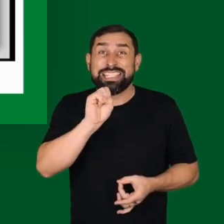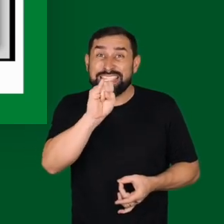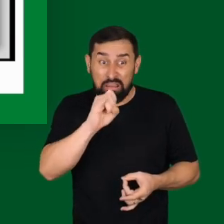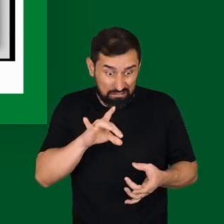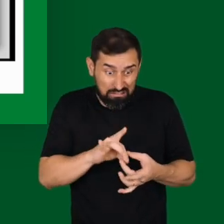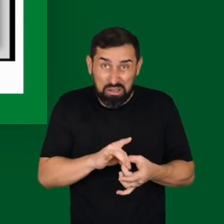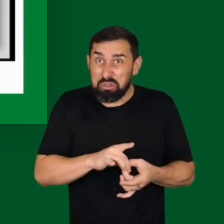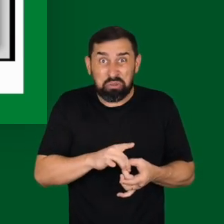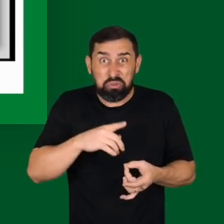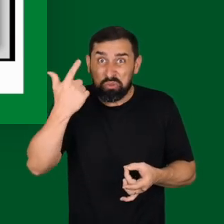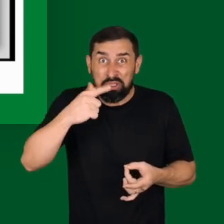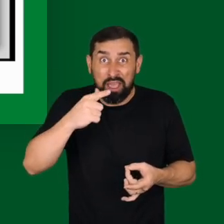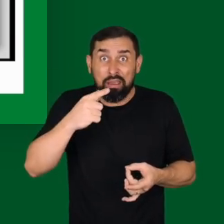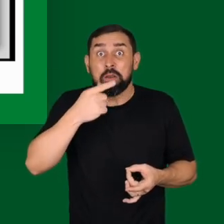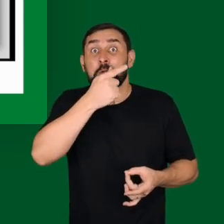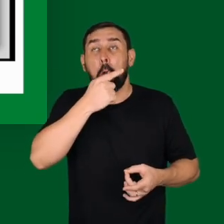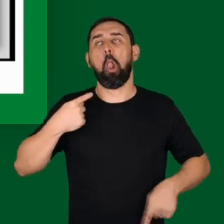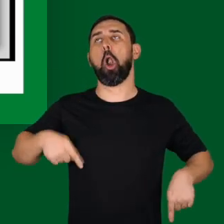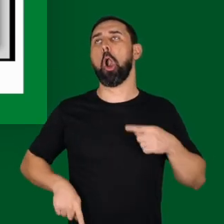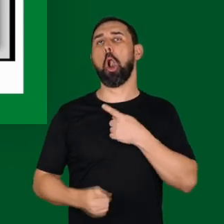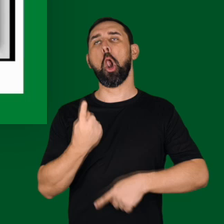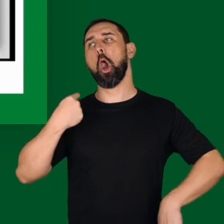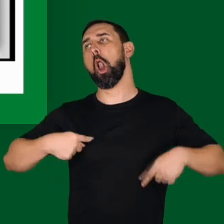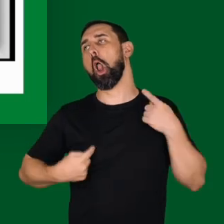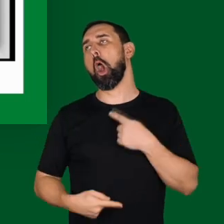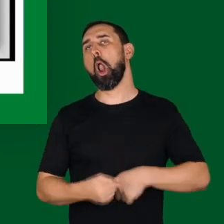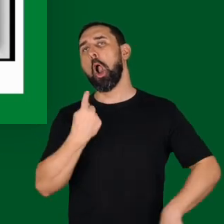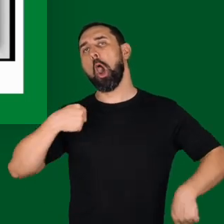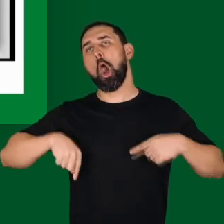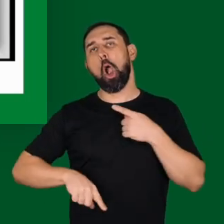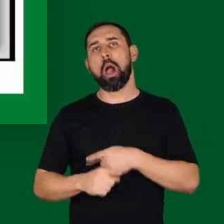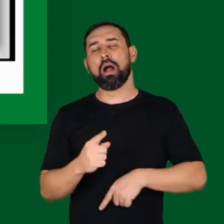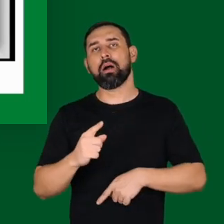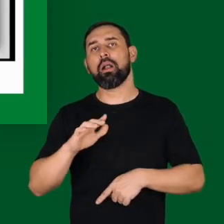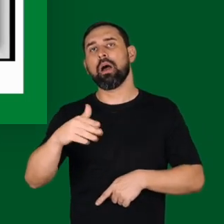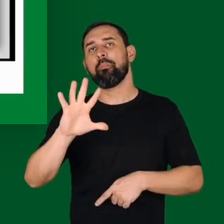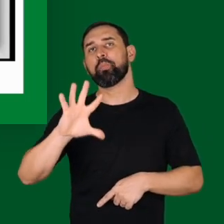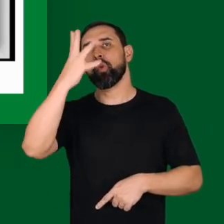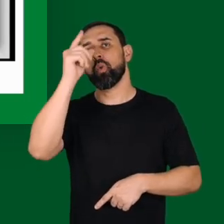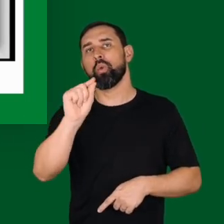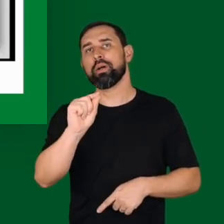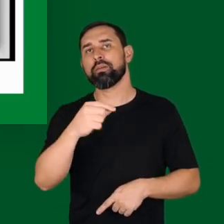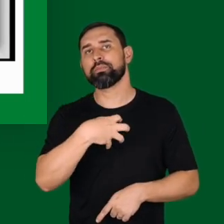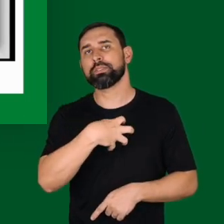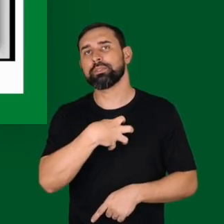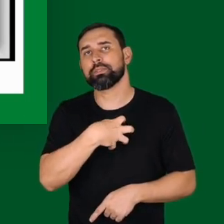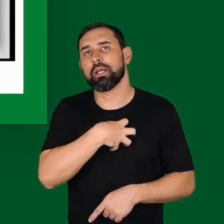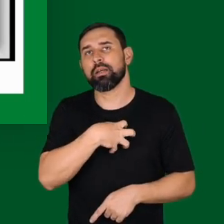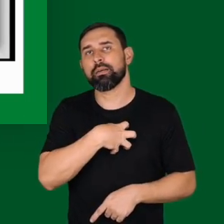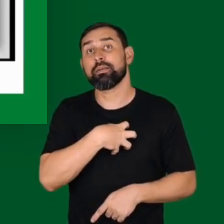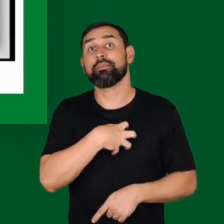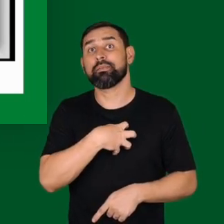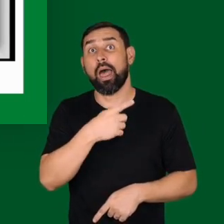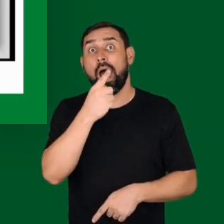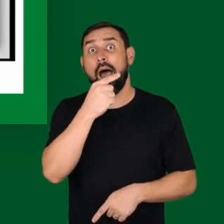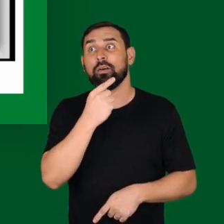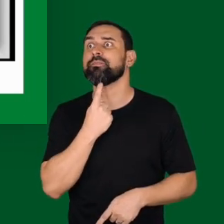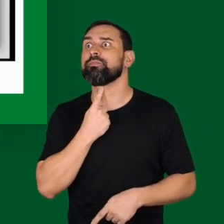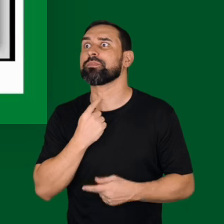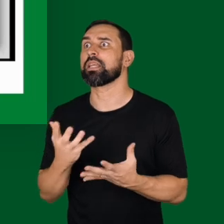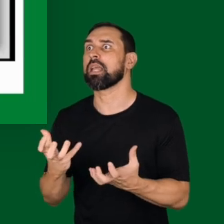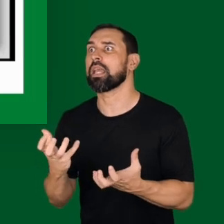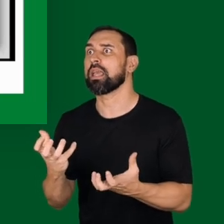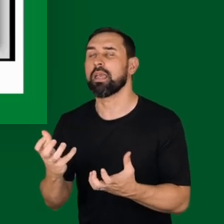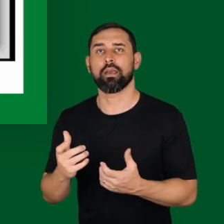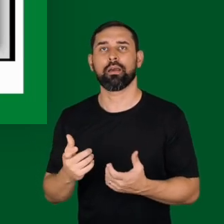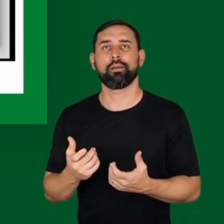não consegue entrar na célula. E a glicose que não entra na célula e fica circulando livre no meu corpo, o que vai